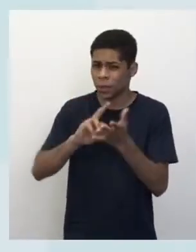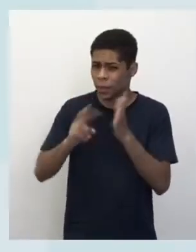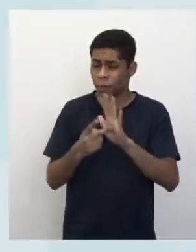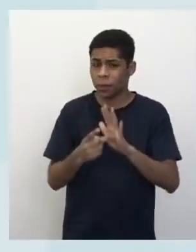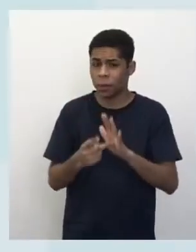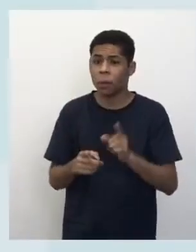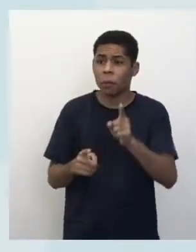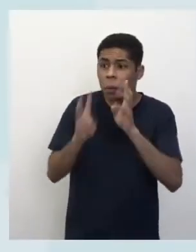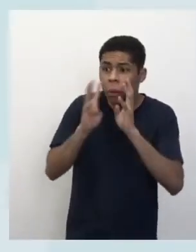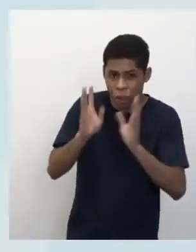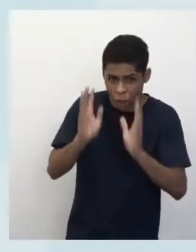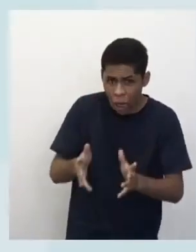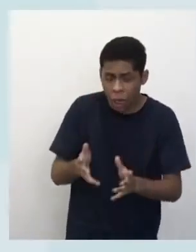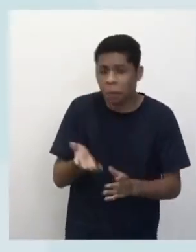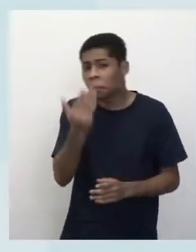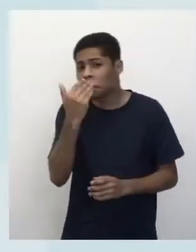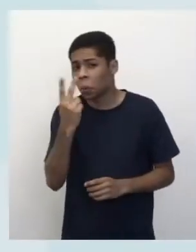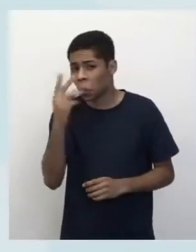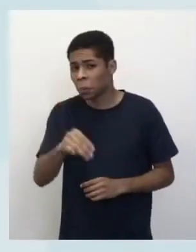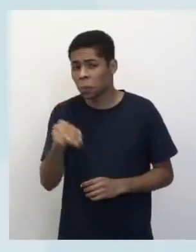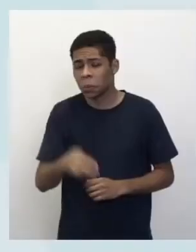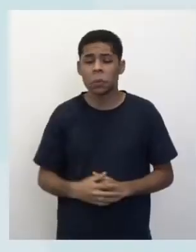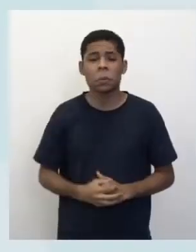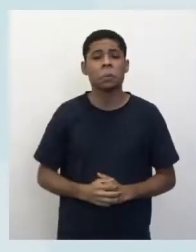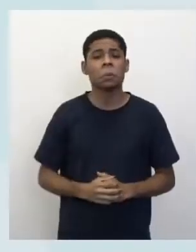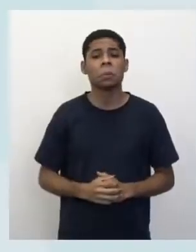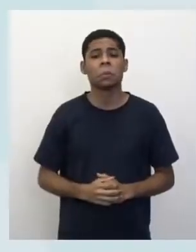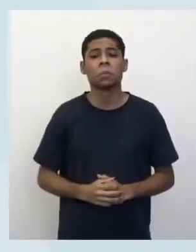você já ouviu essa palavra. 2 minutos.